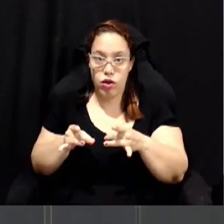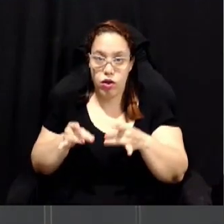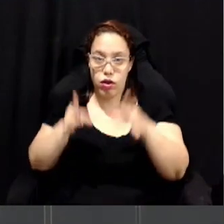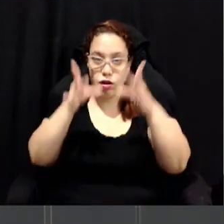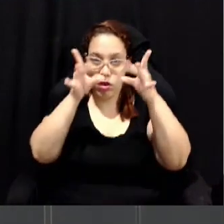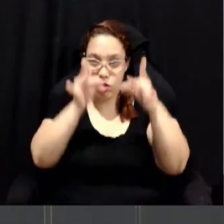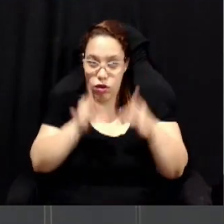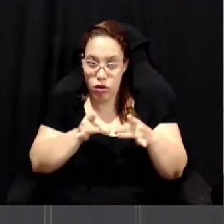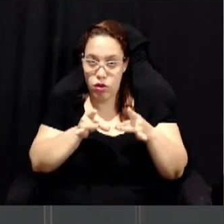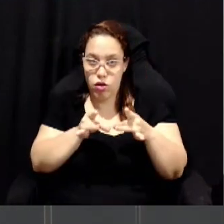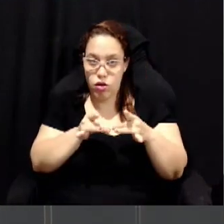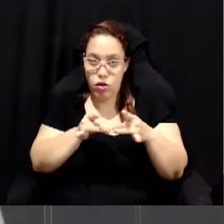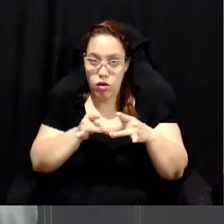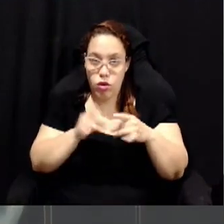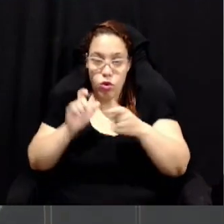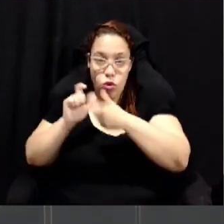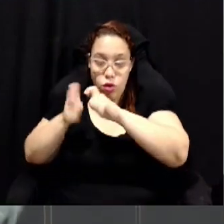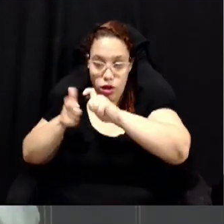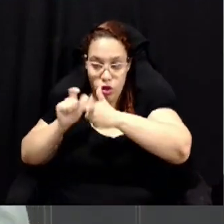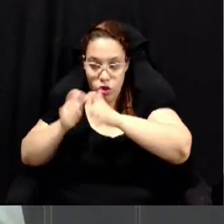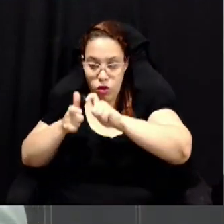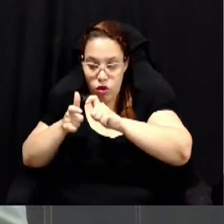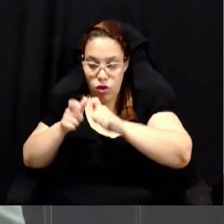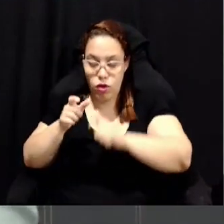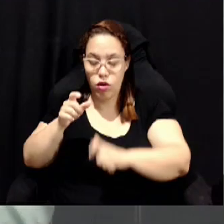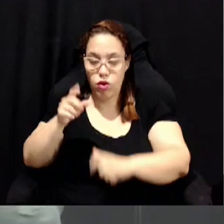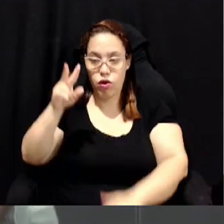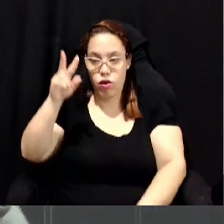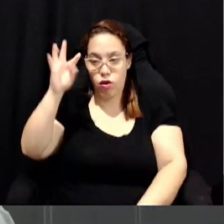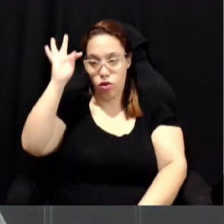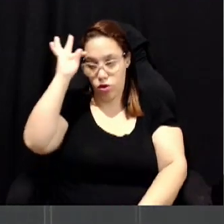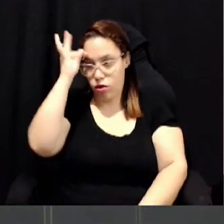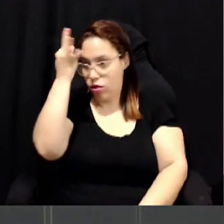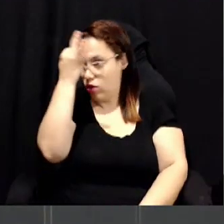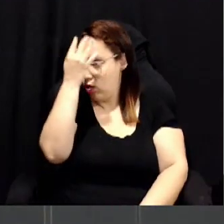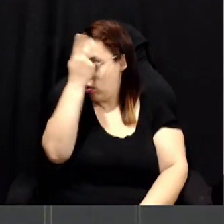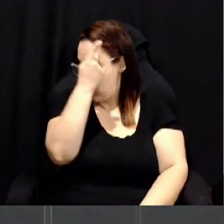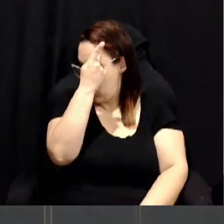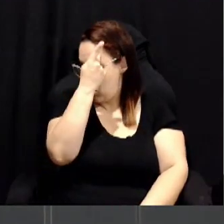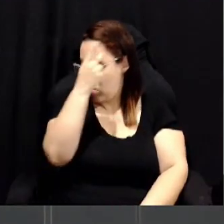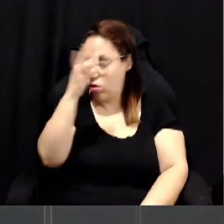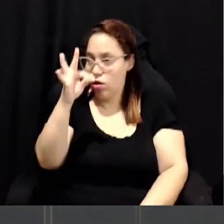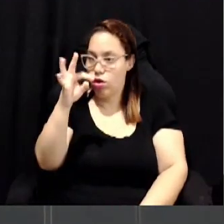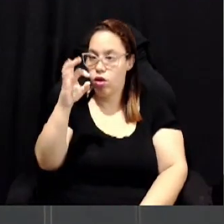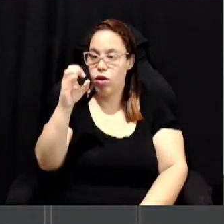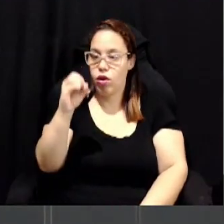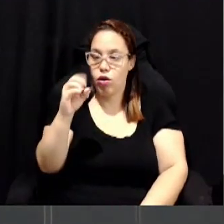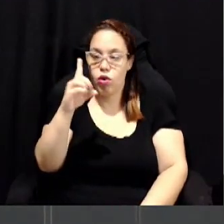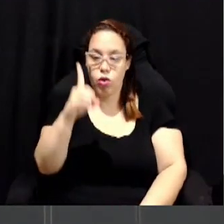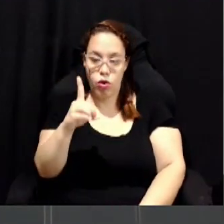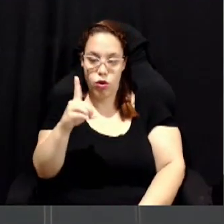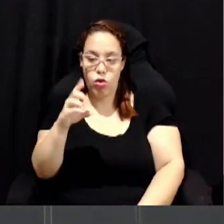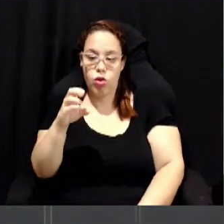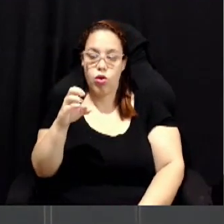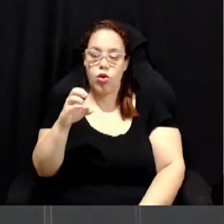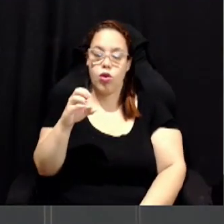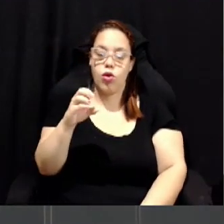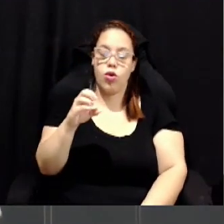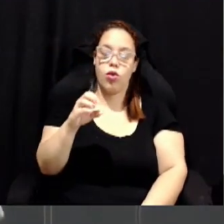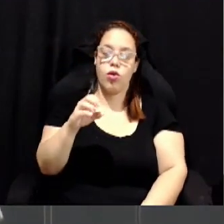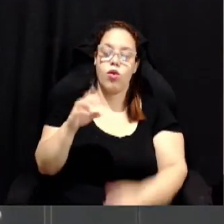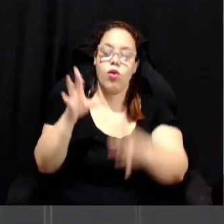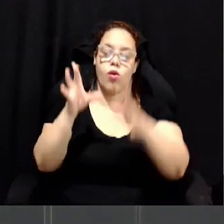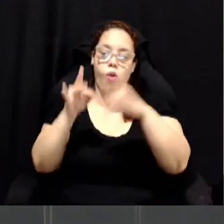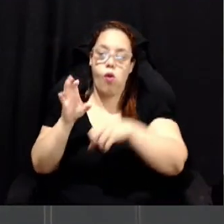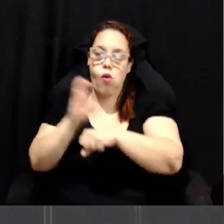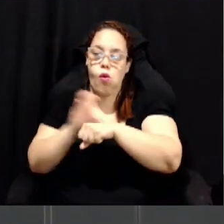do transtorno, o TDAH, o TOC, o TOD, enfim, né? Cursos específicos para poder